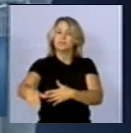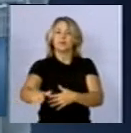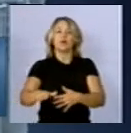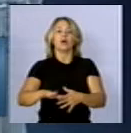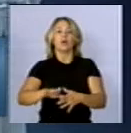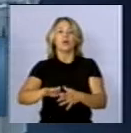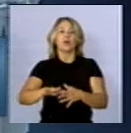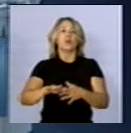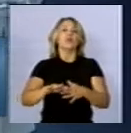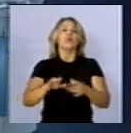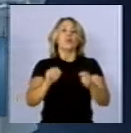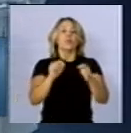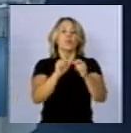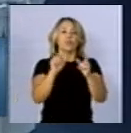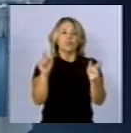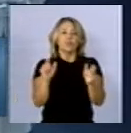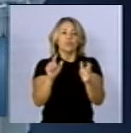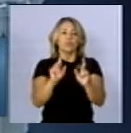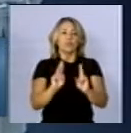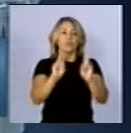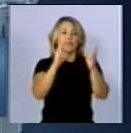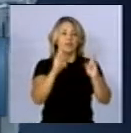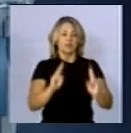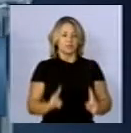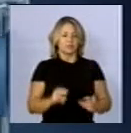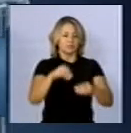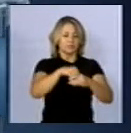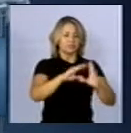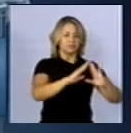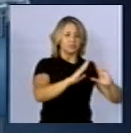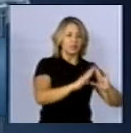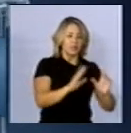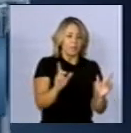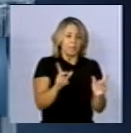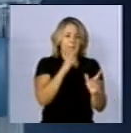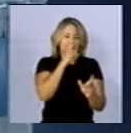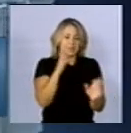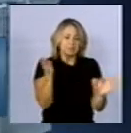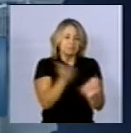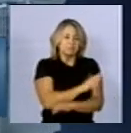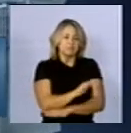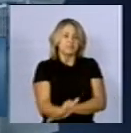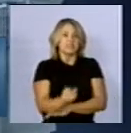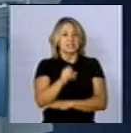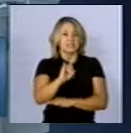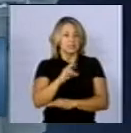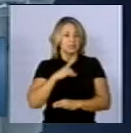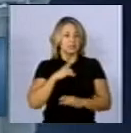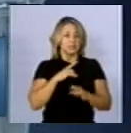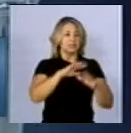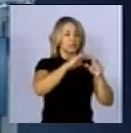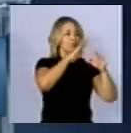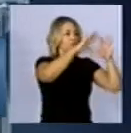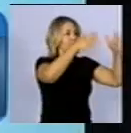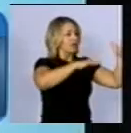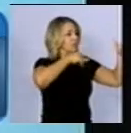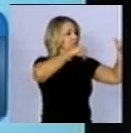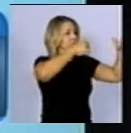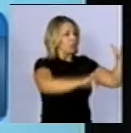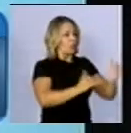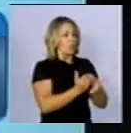valor residual é nulo consequência disso é que se o campo magnético tem origem nestas